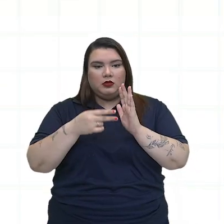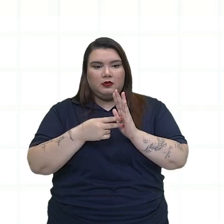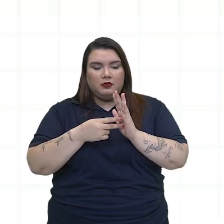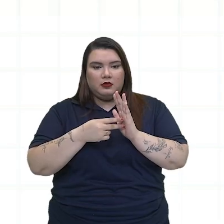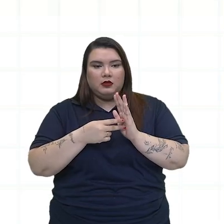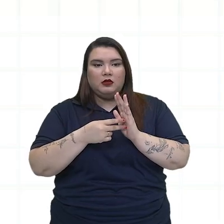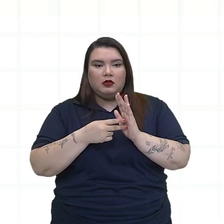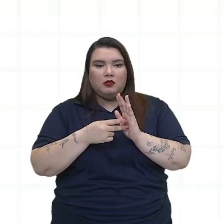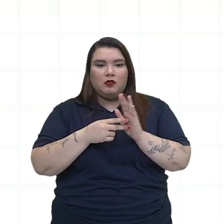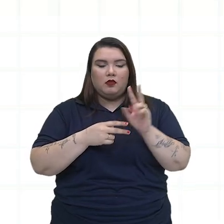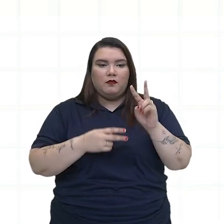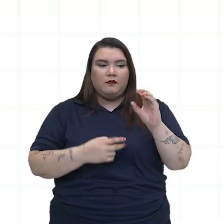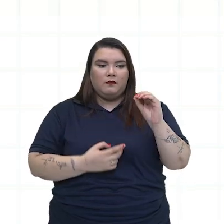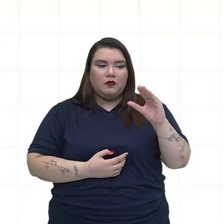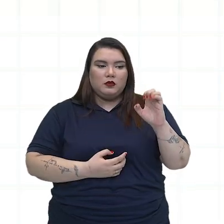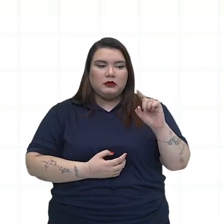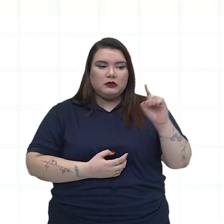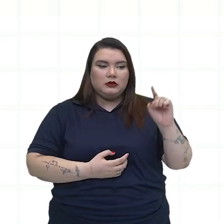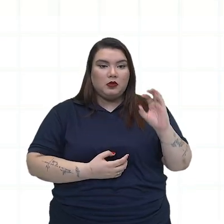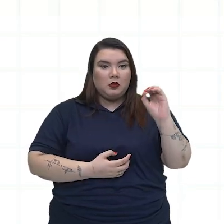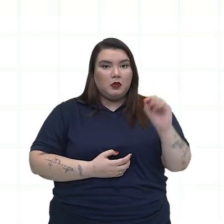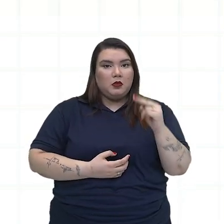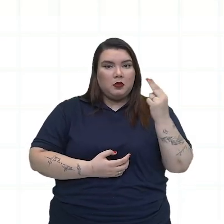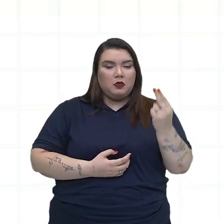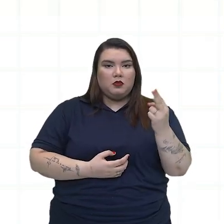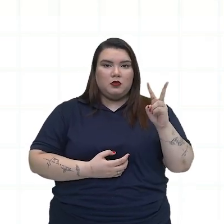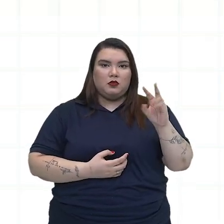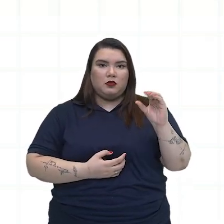vocês, ok? Vocês vão